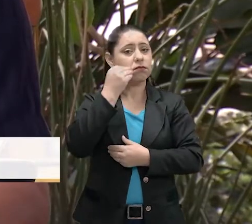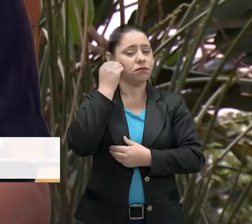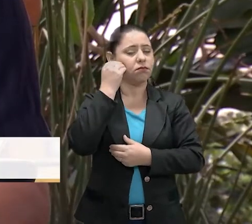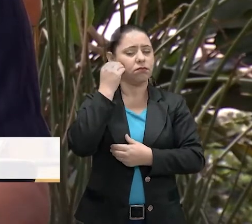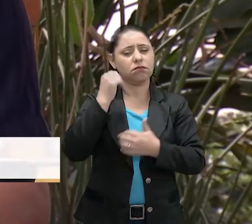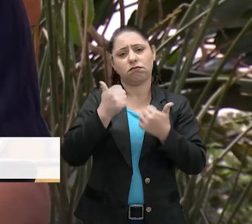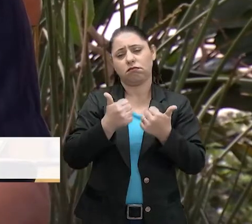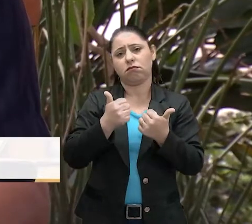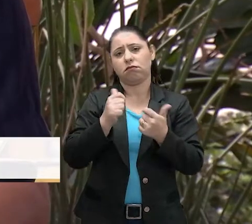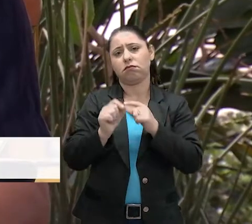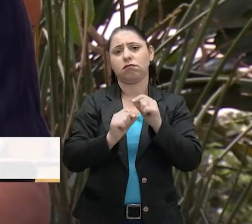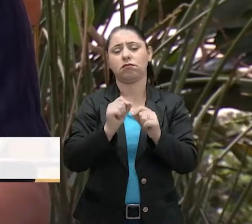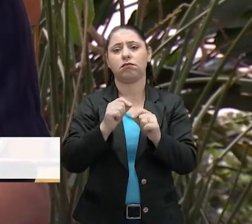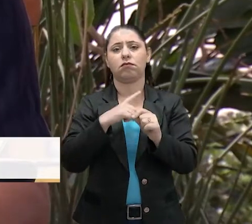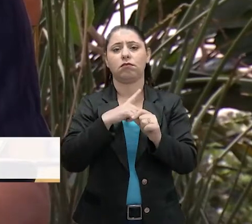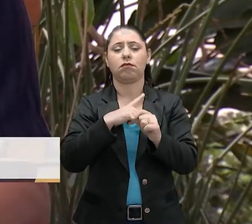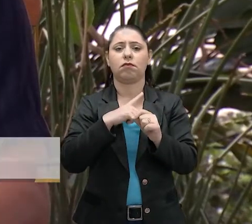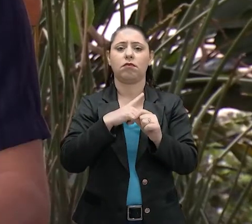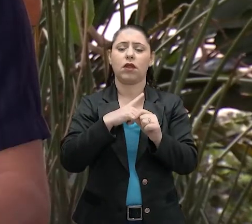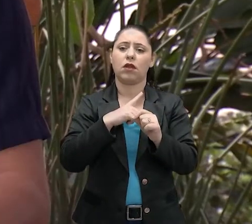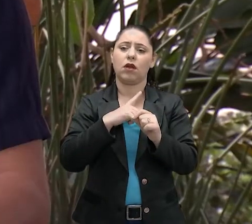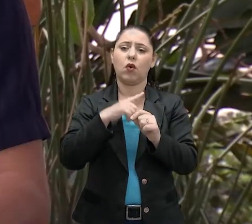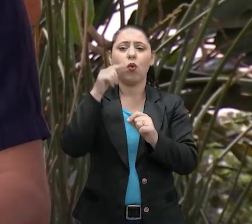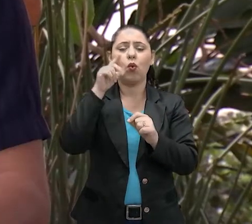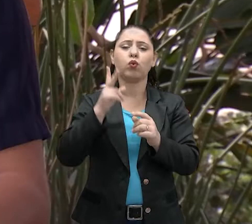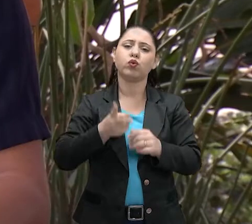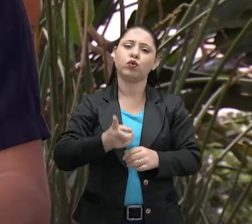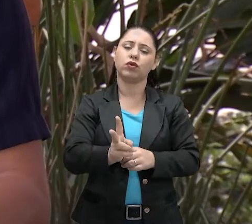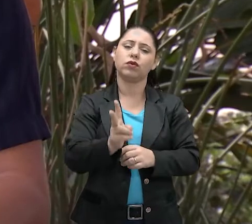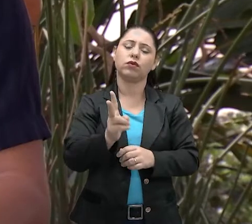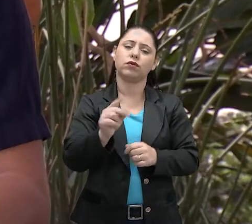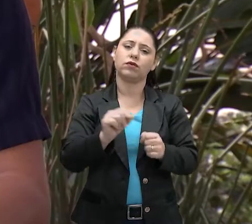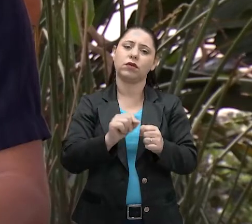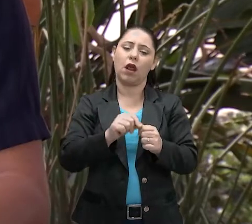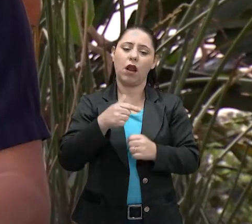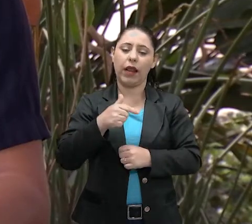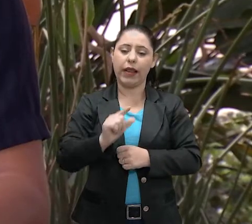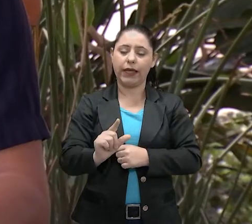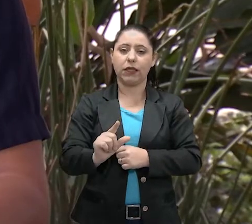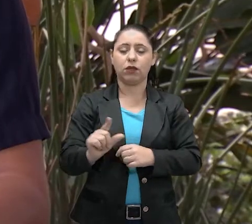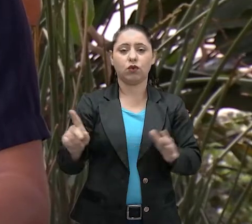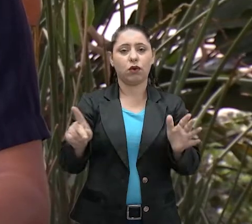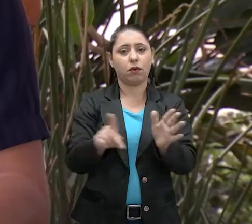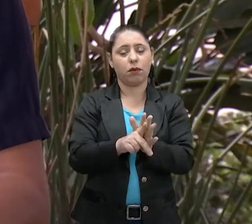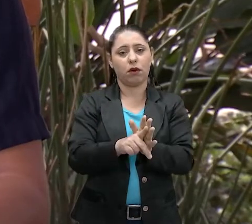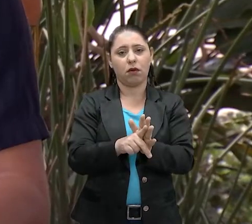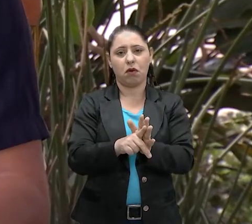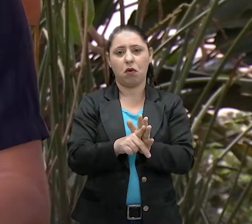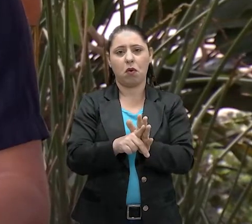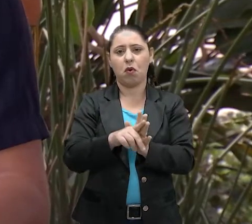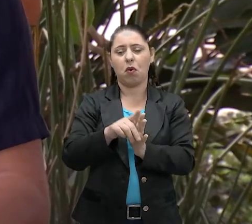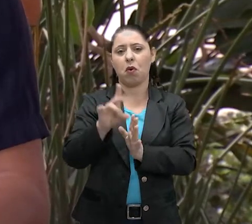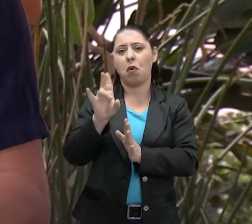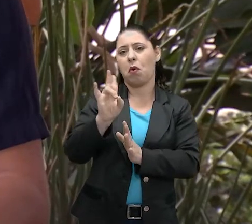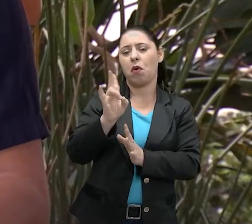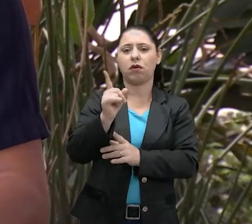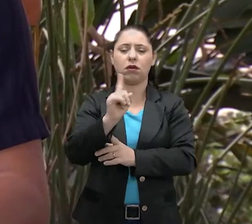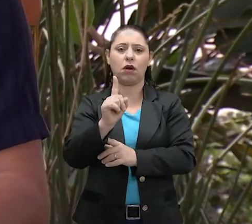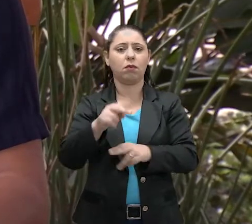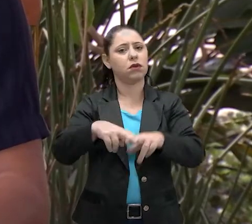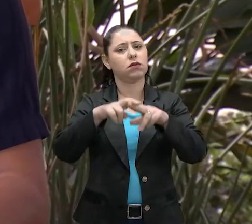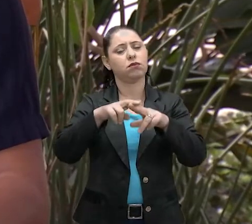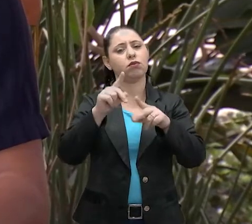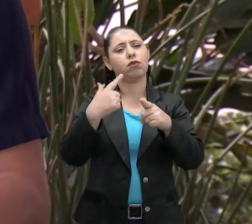experiência bastante interessante e pretendo continuar fazendo esse tipo de literatura, não exatamente por ser um homem gay, mas por ser